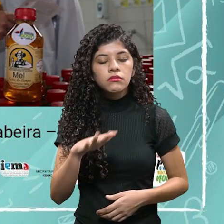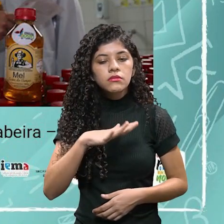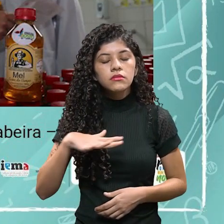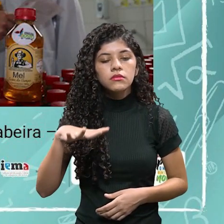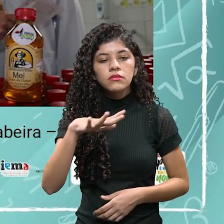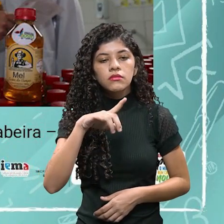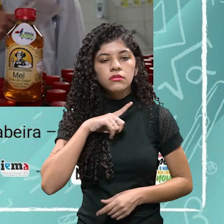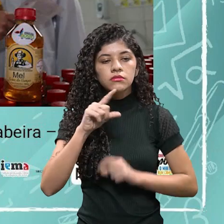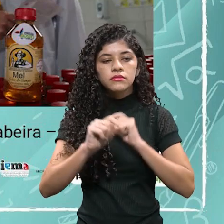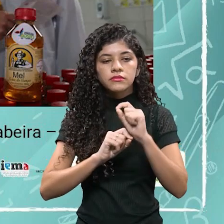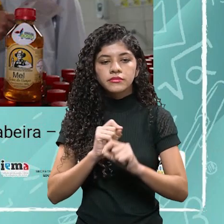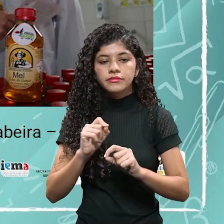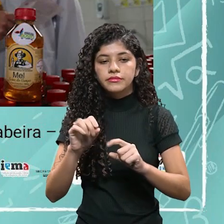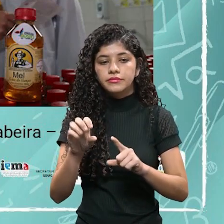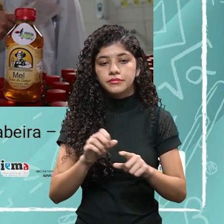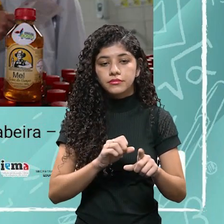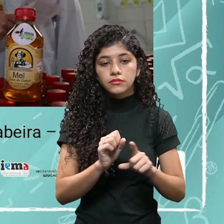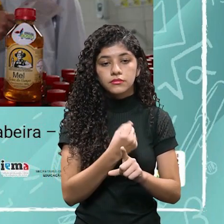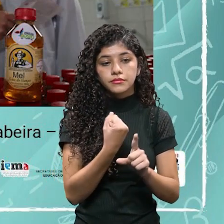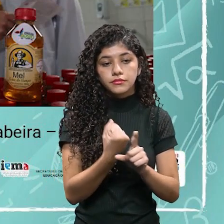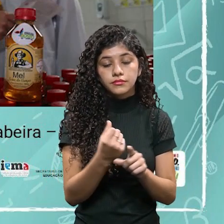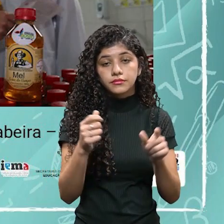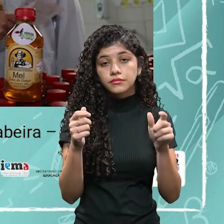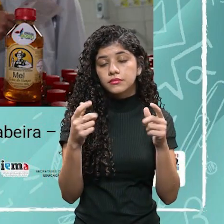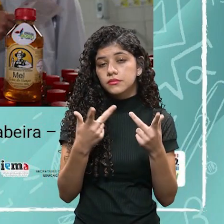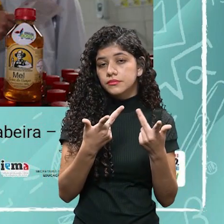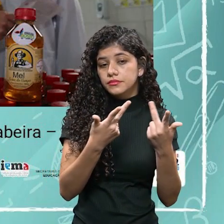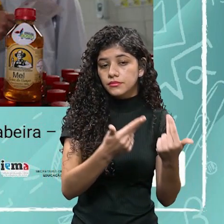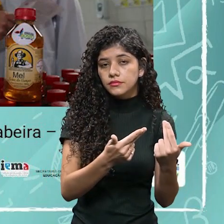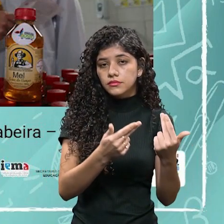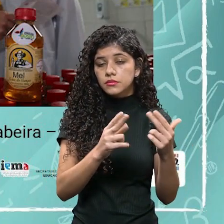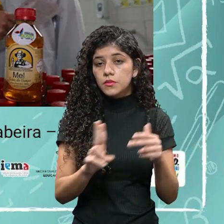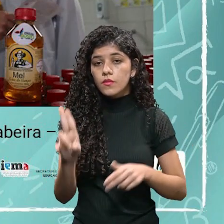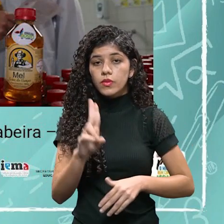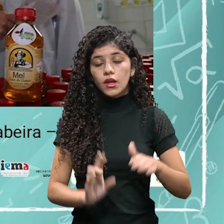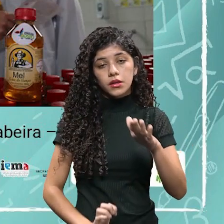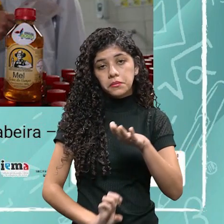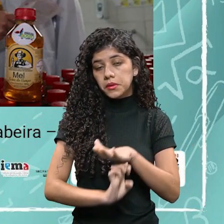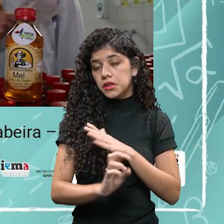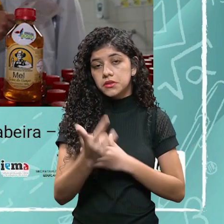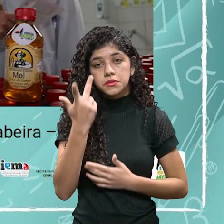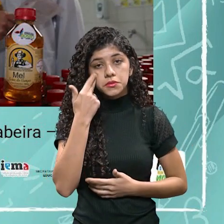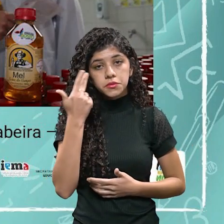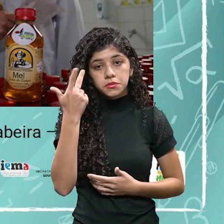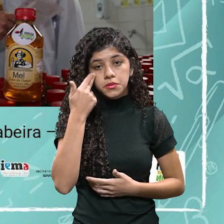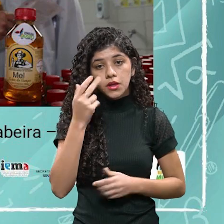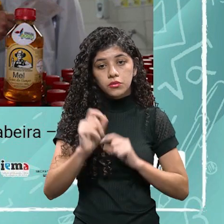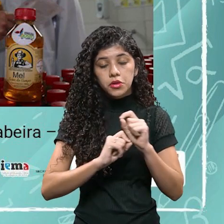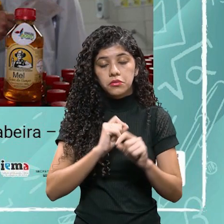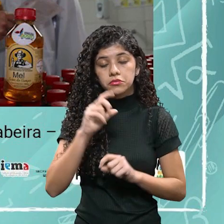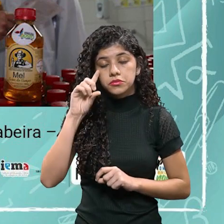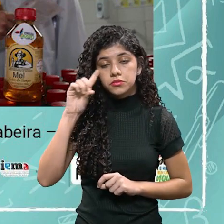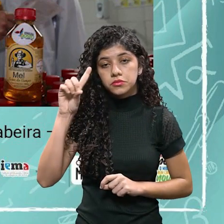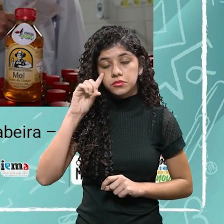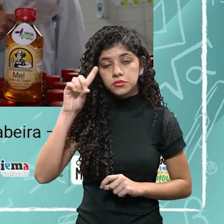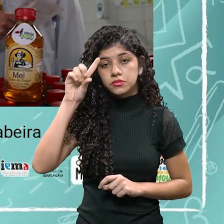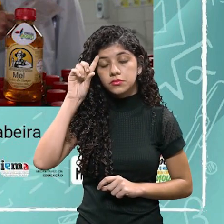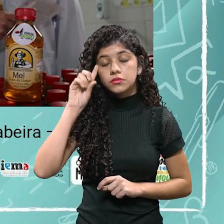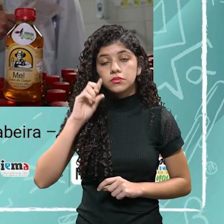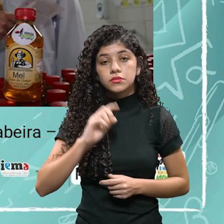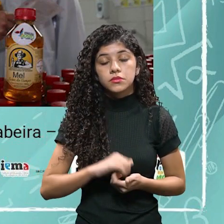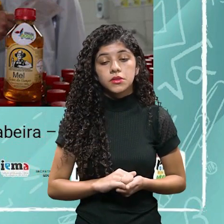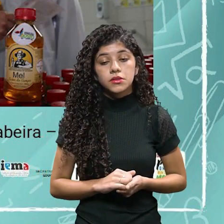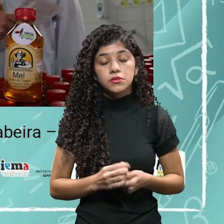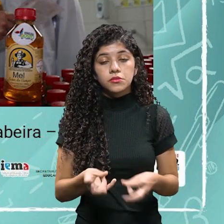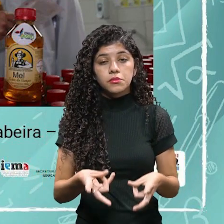sociedades cooperativas ela é semelhante àquela aplicada nas empresas comuns, né? Aquelas empresas do dia a dia. Isso é, em